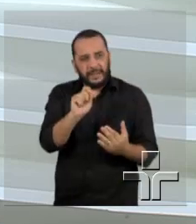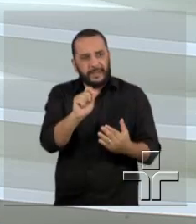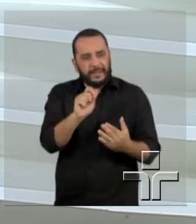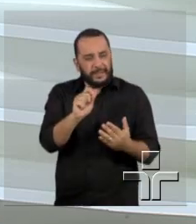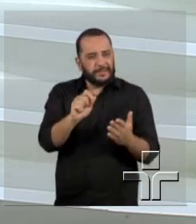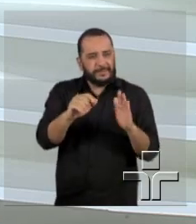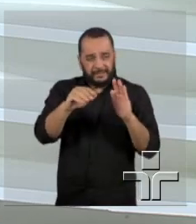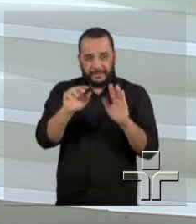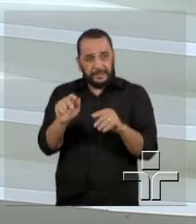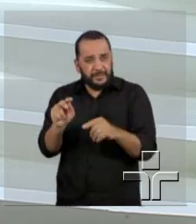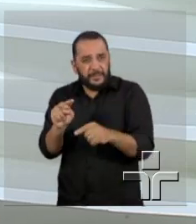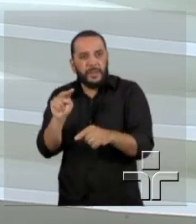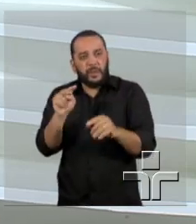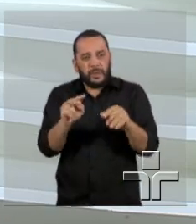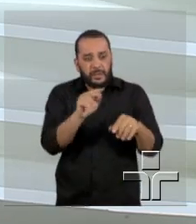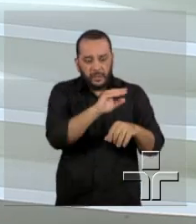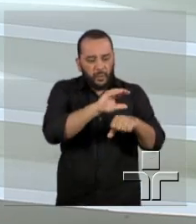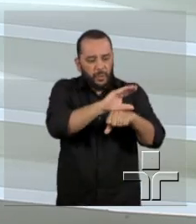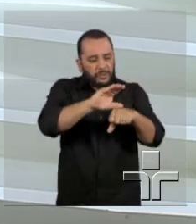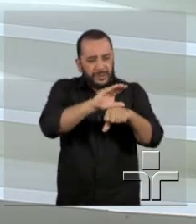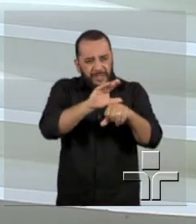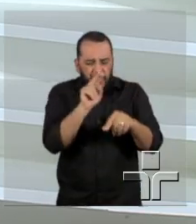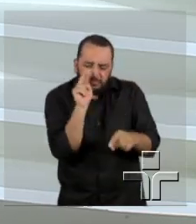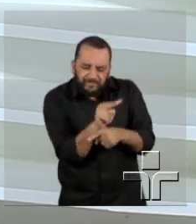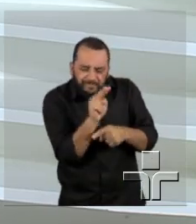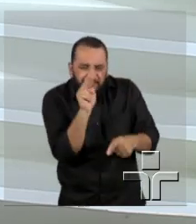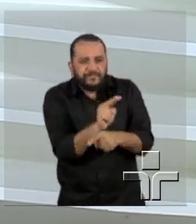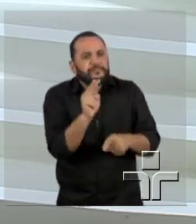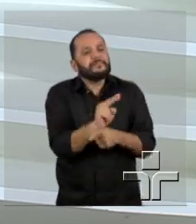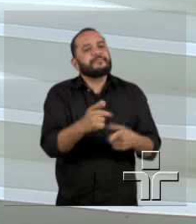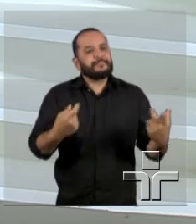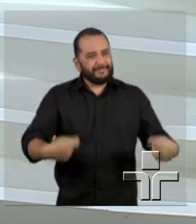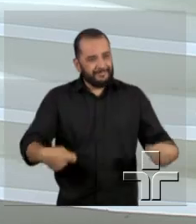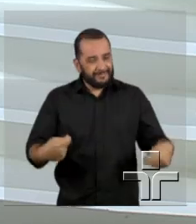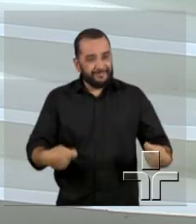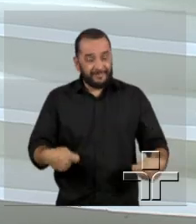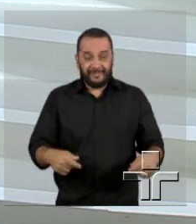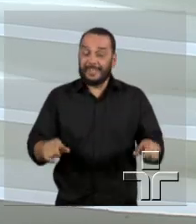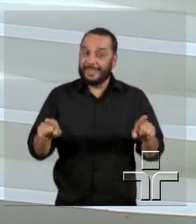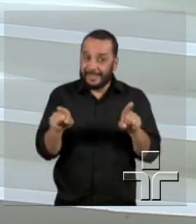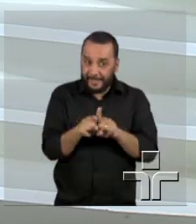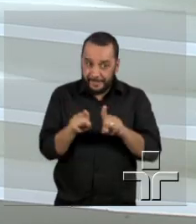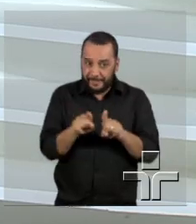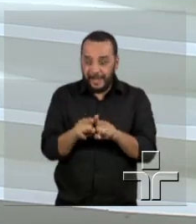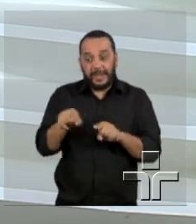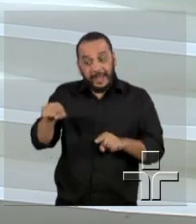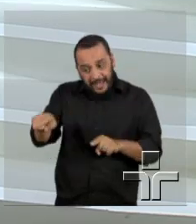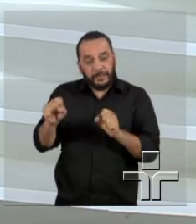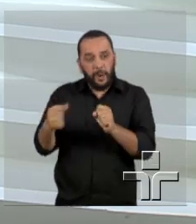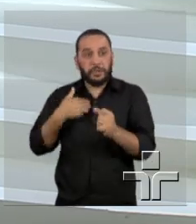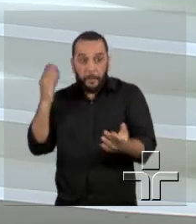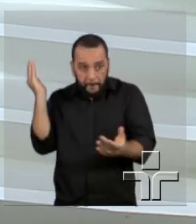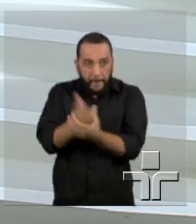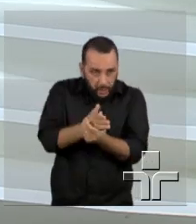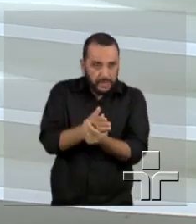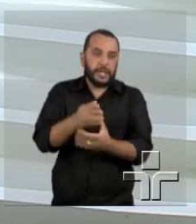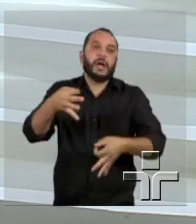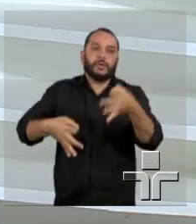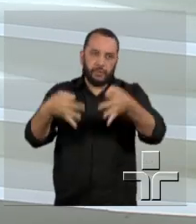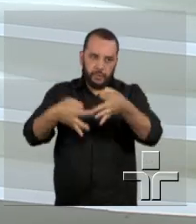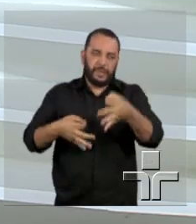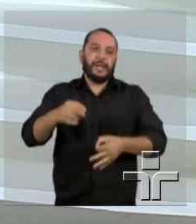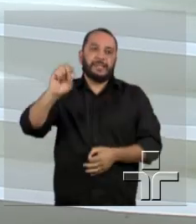a guarda precípua da Constituição e tal, coisa assim, e processar e julgar. Isso é o que cabe ao